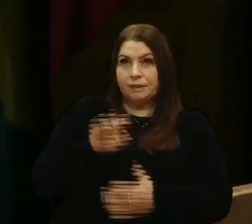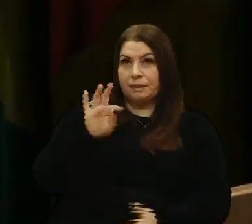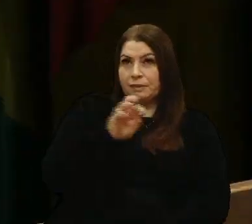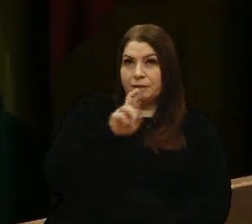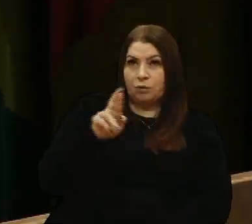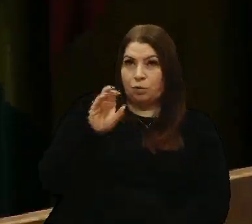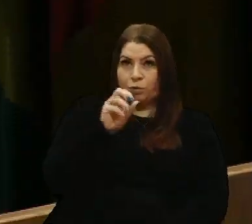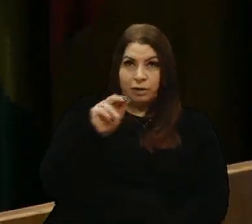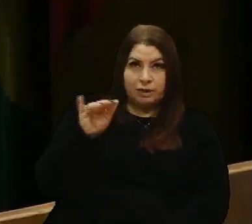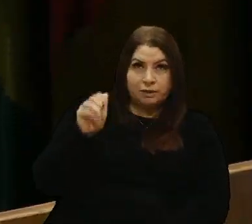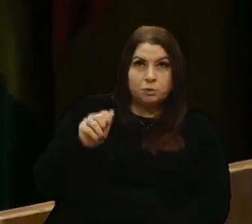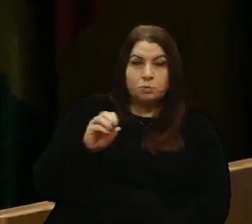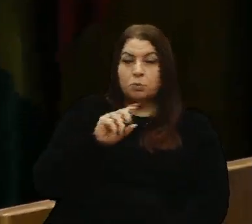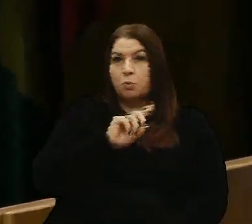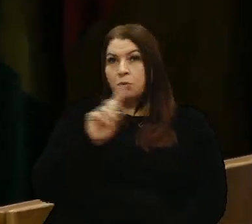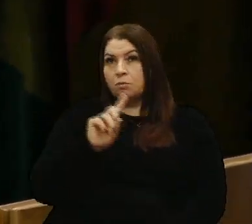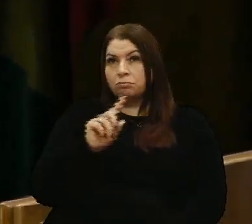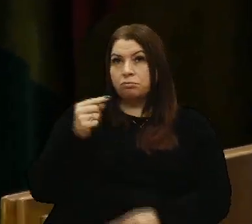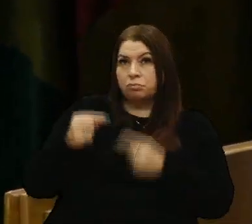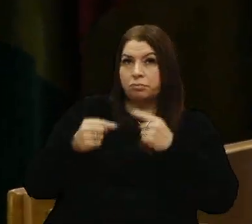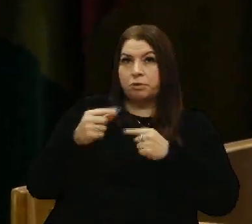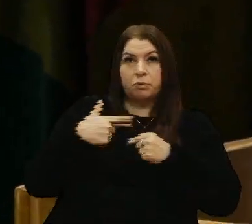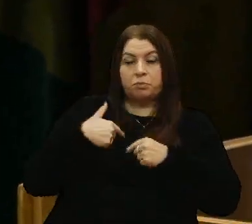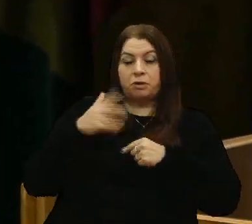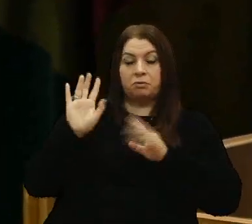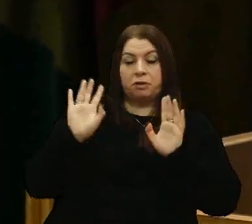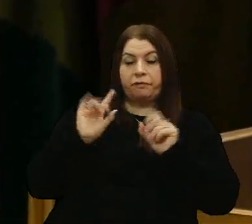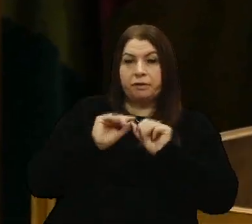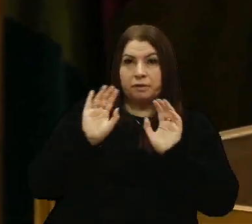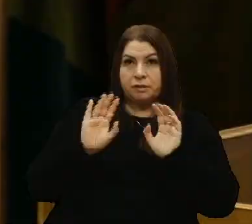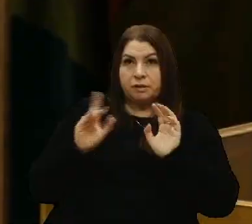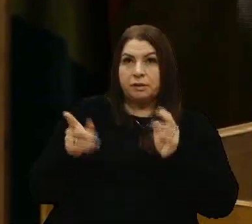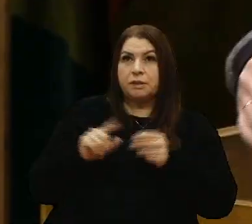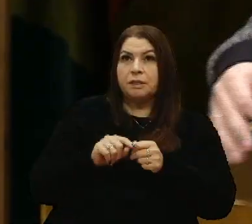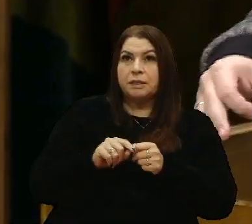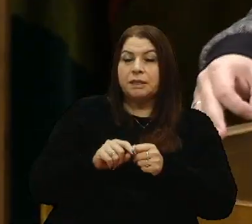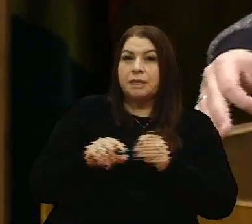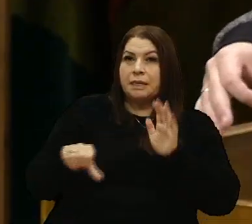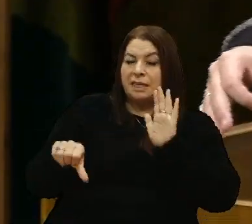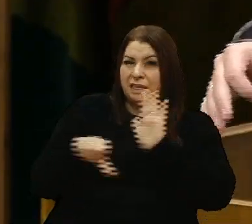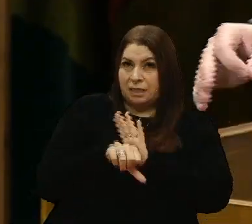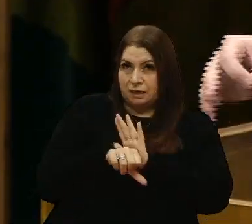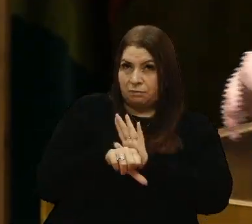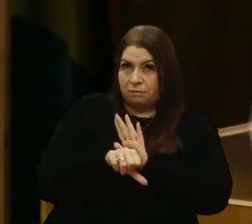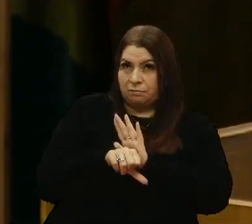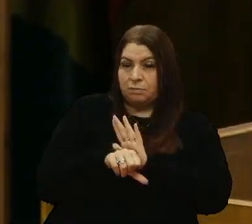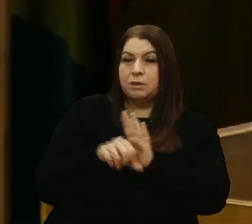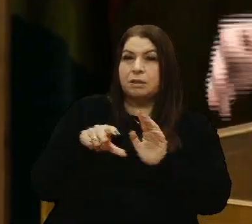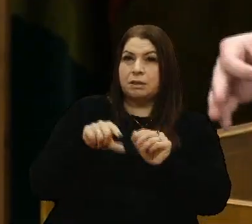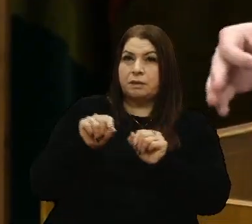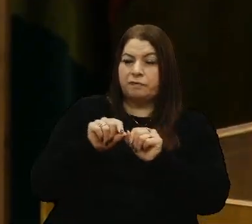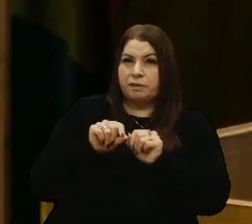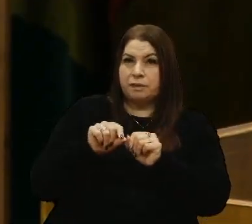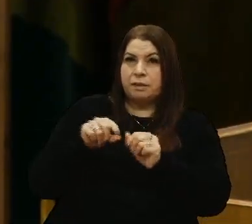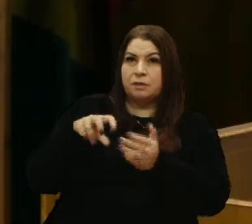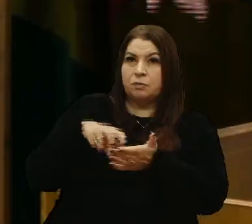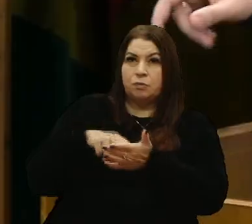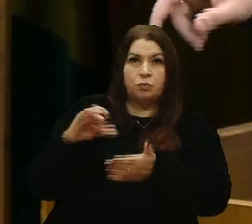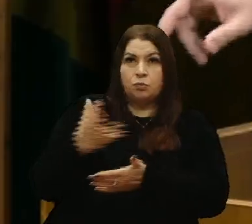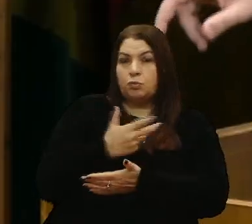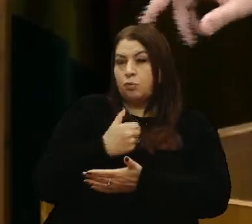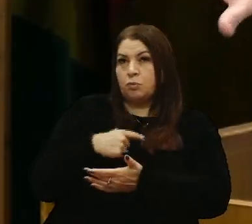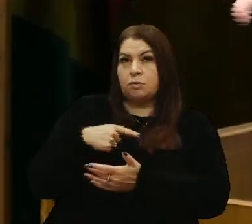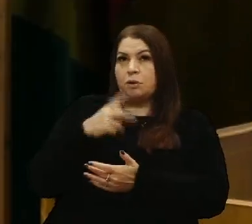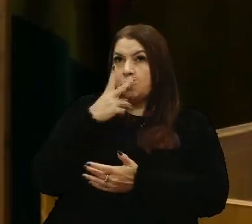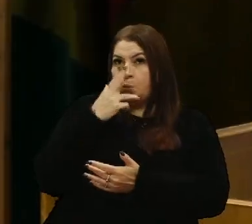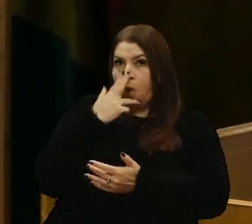é terrorismo, é uma discussão que eu não tenho pretensão em fazer. Agora, que são criminosos, que têm que cumprir pena, todos aqui temos